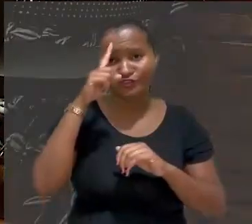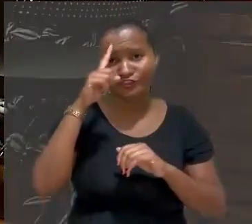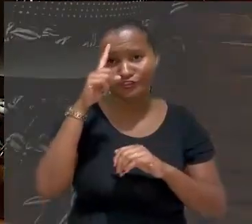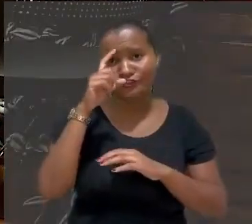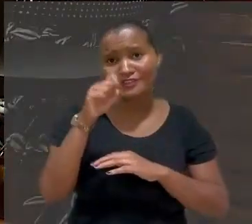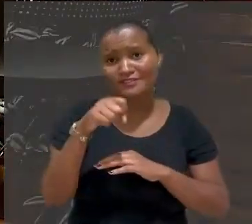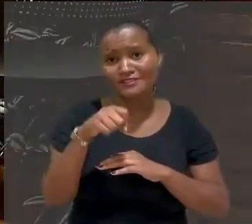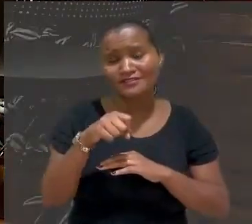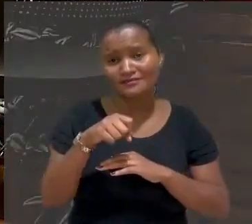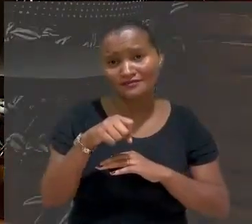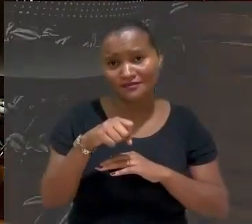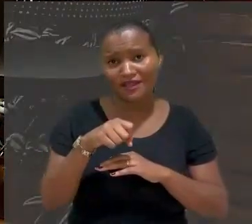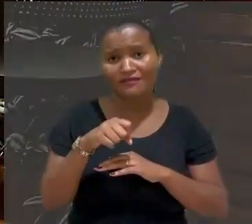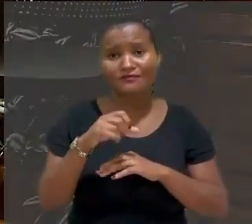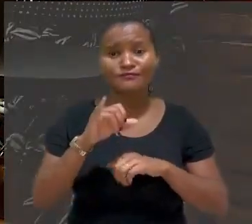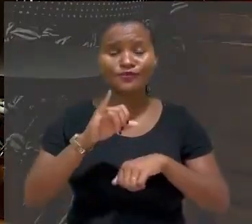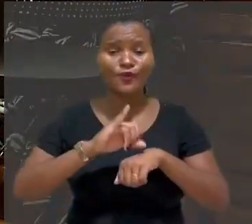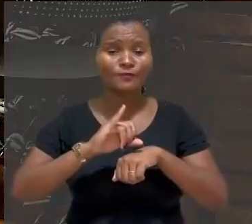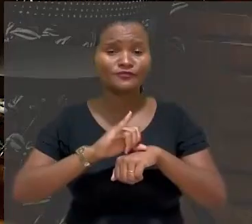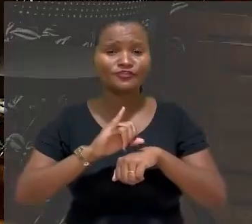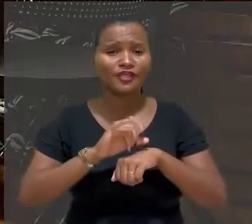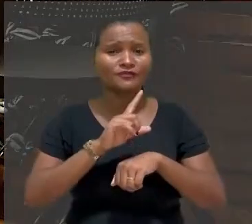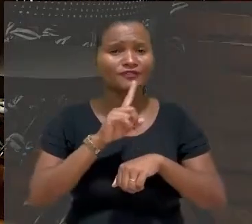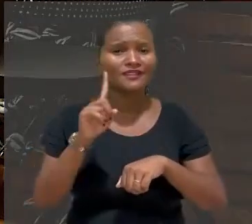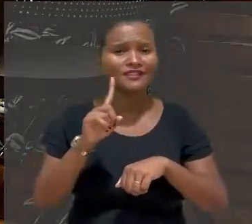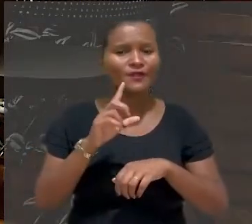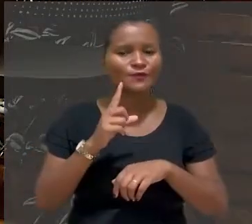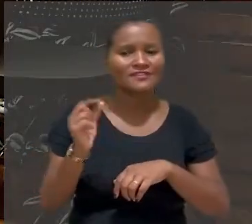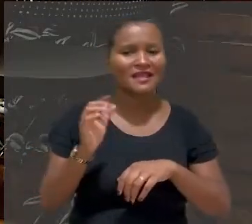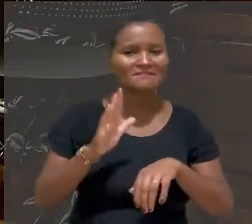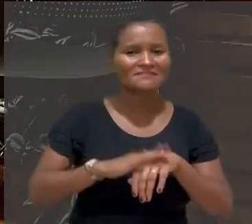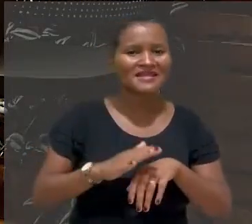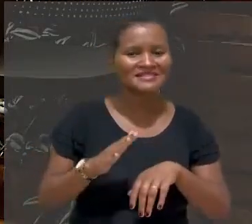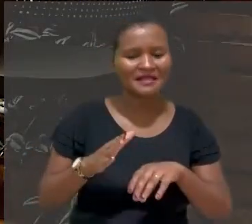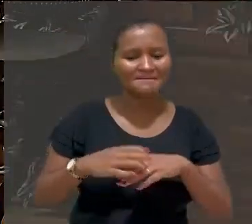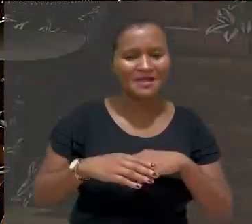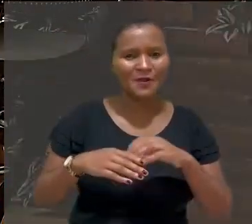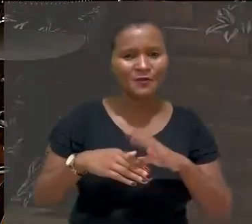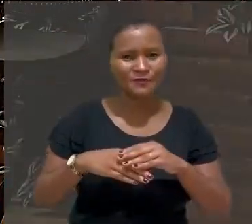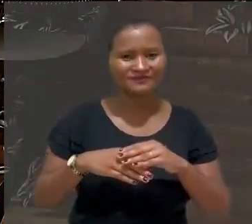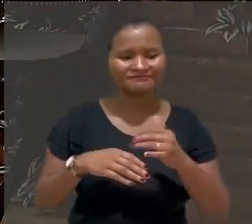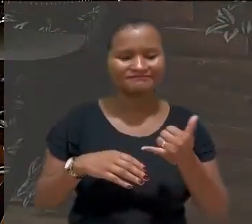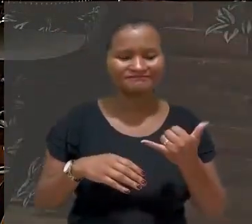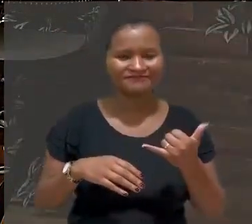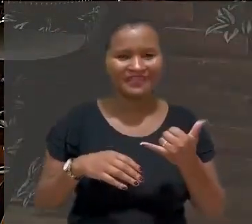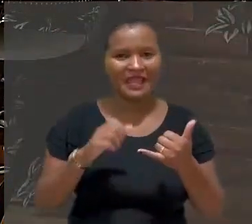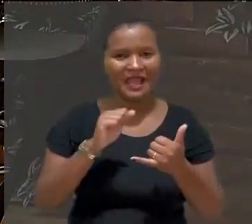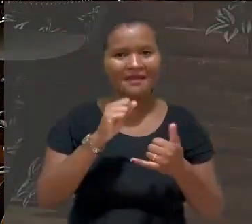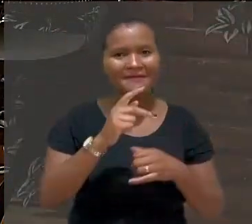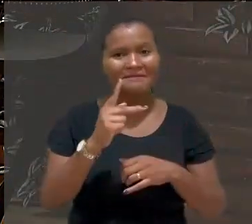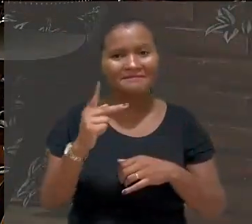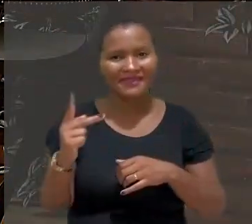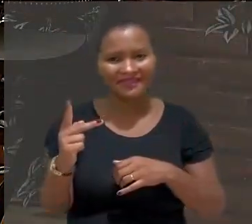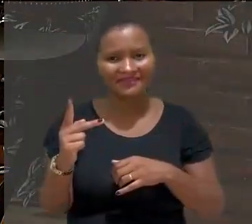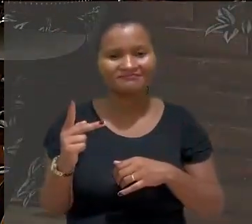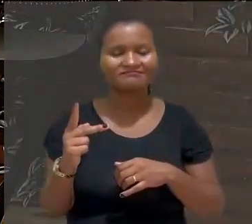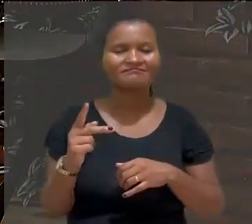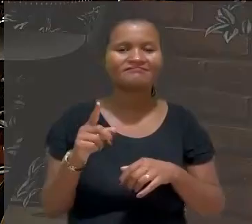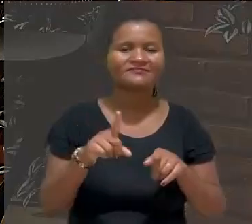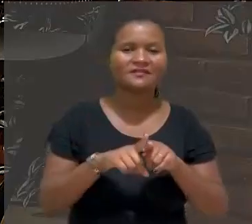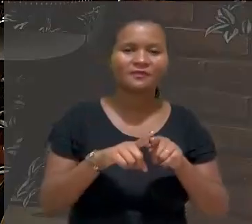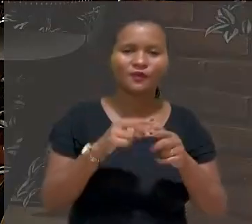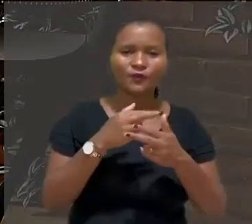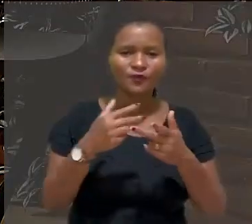por meio de um objeto que não sai mais de nossas mãos, o telefone celular. Ela está nos aplicativos, em